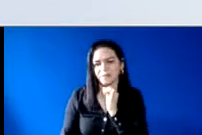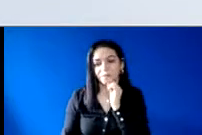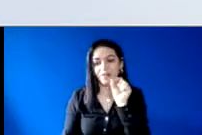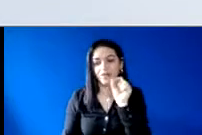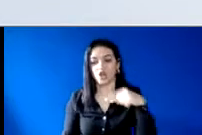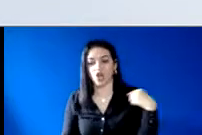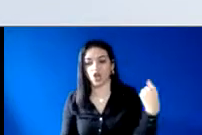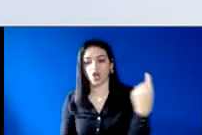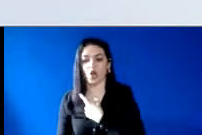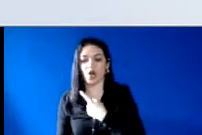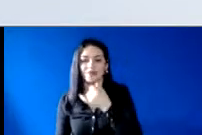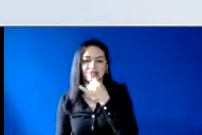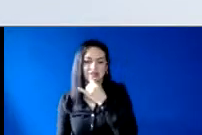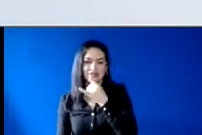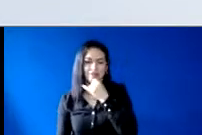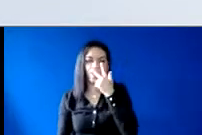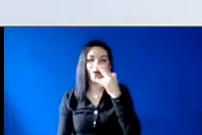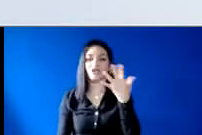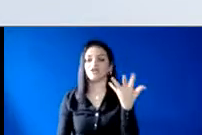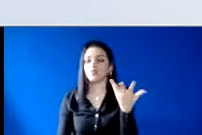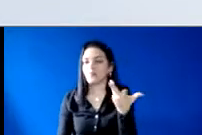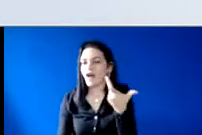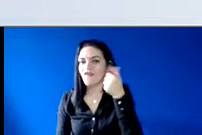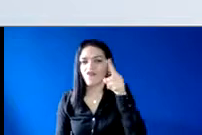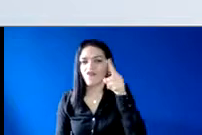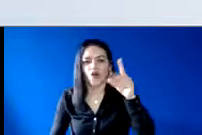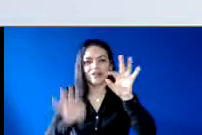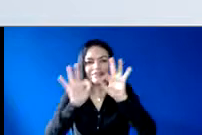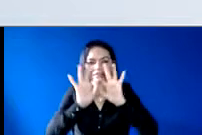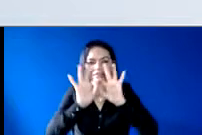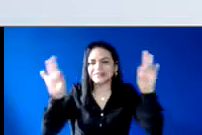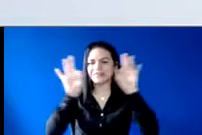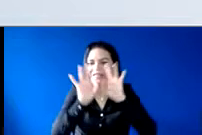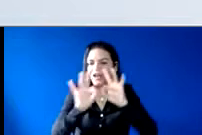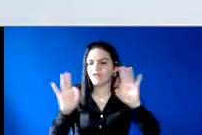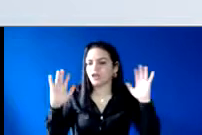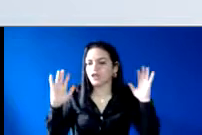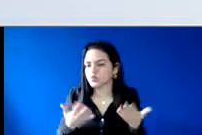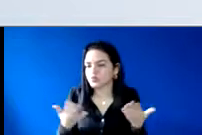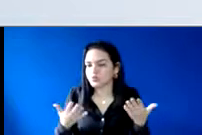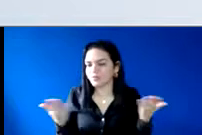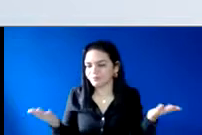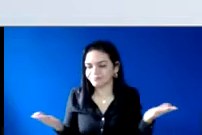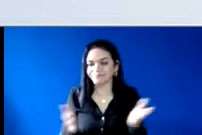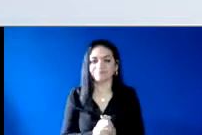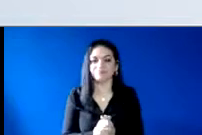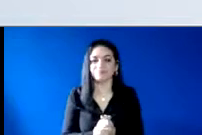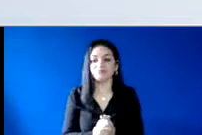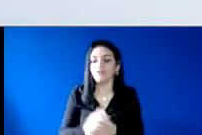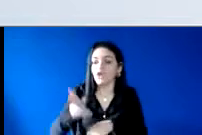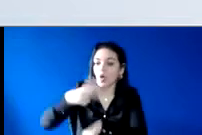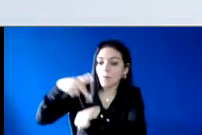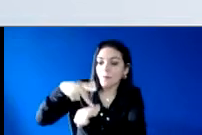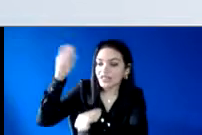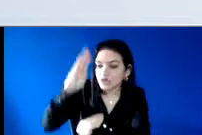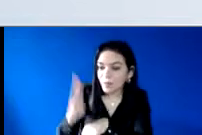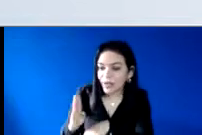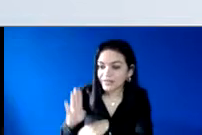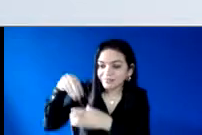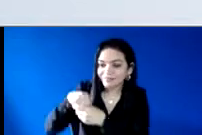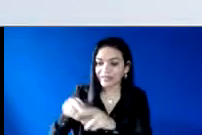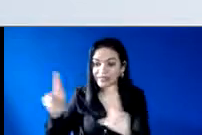dele, que eu acho maravilhosas, né? Agora, essas aí são frases mesmo dele, ipsiliteri. Num país como o Brasil, manter a esperança